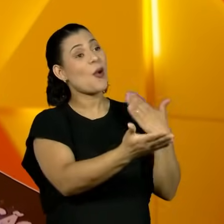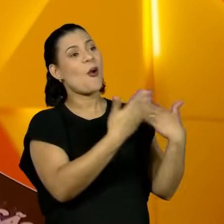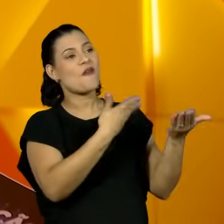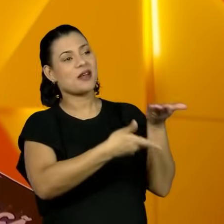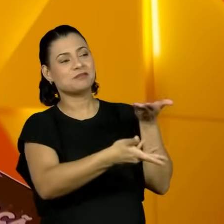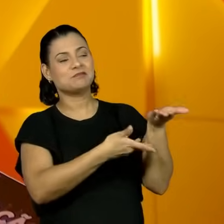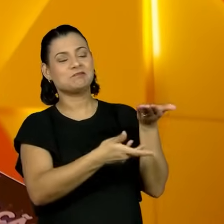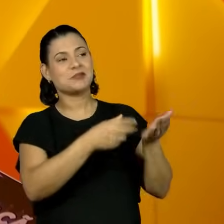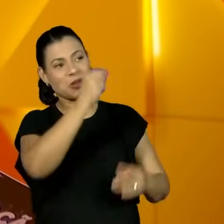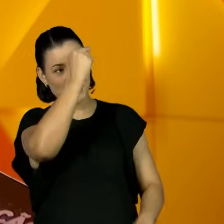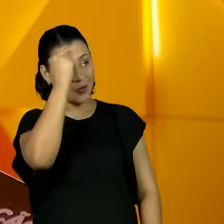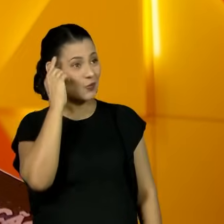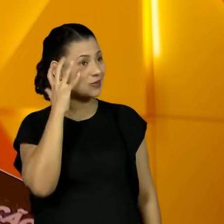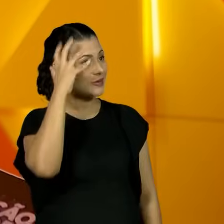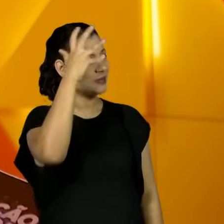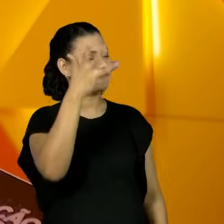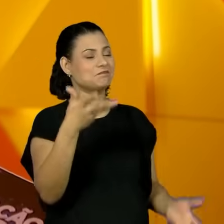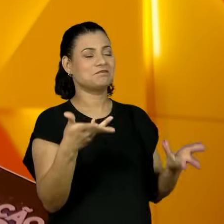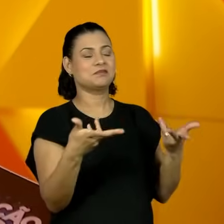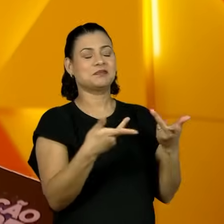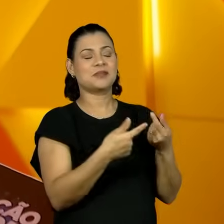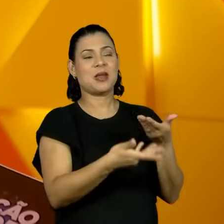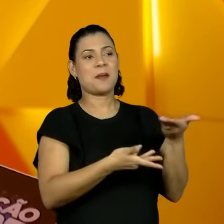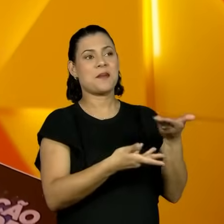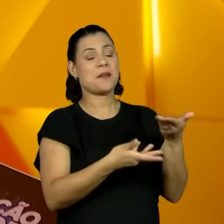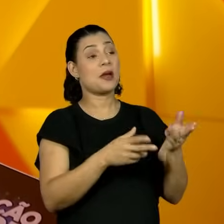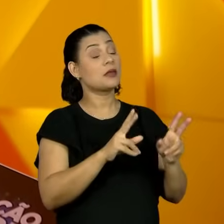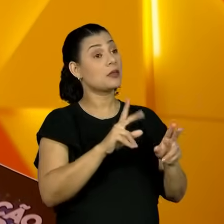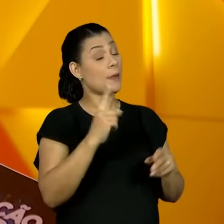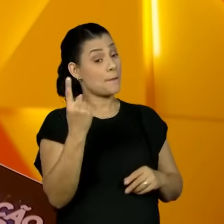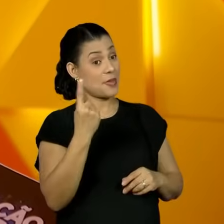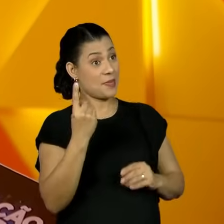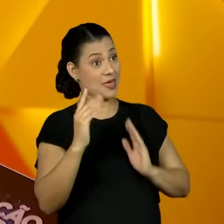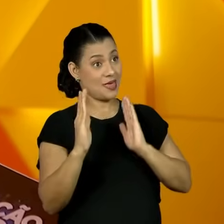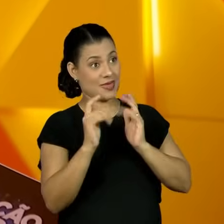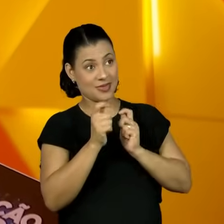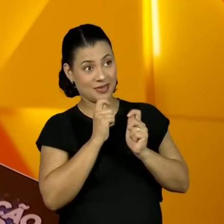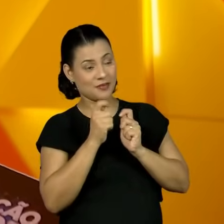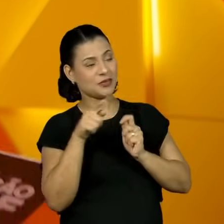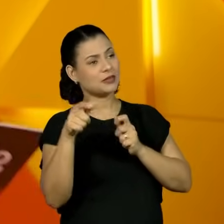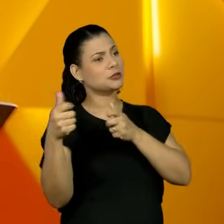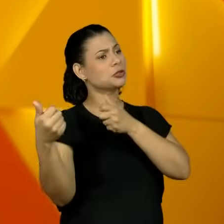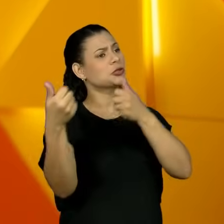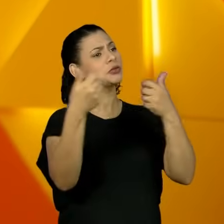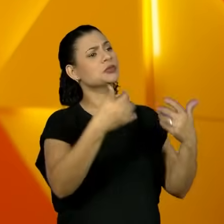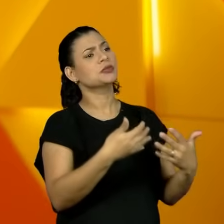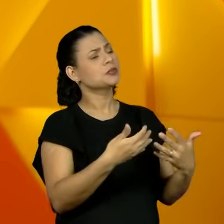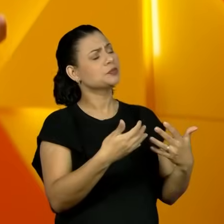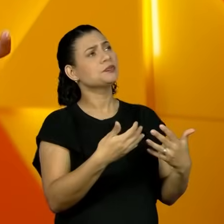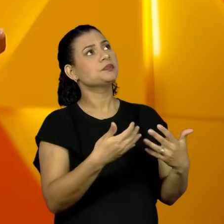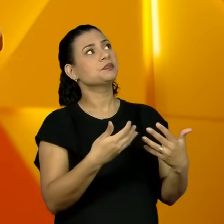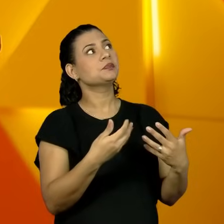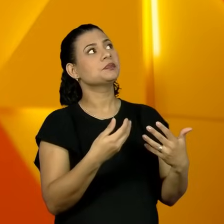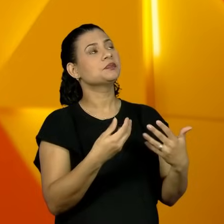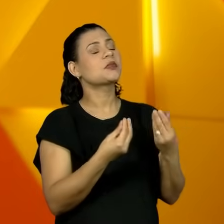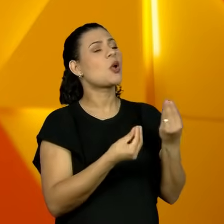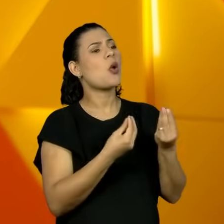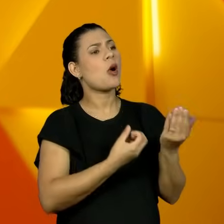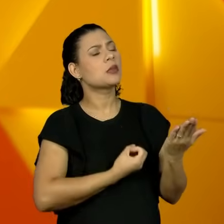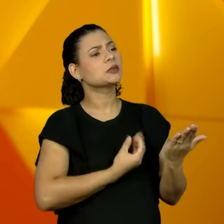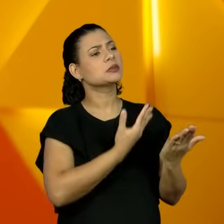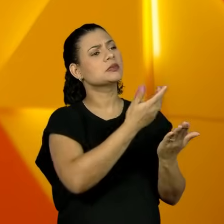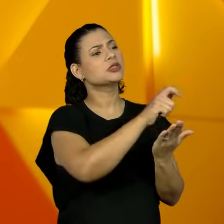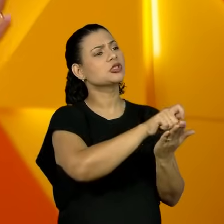foi muito intensa, né? E na primeira parte, Vinão, ela fala de como ela utiliza a escrita